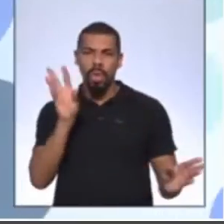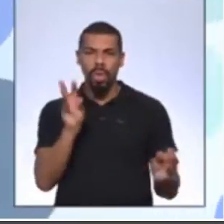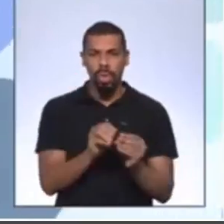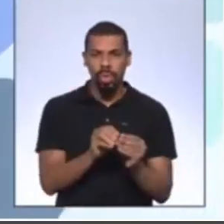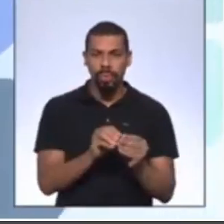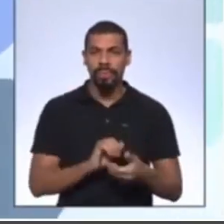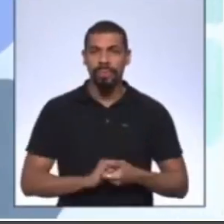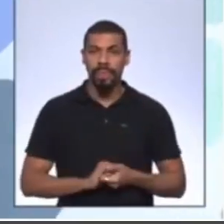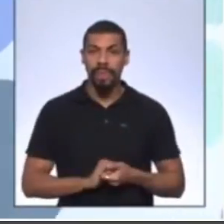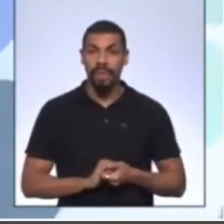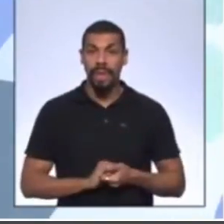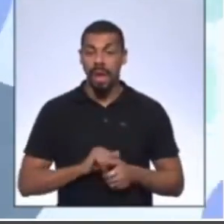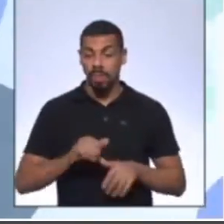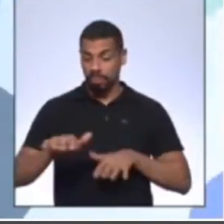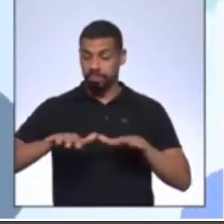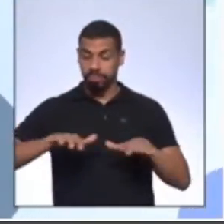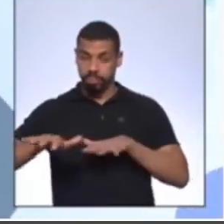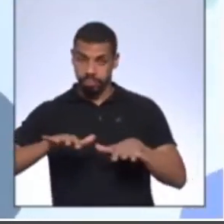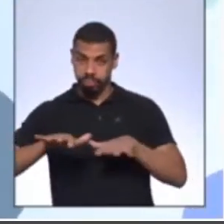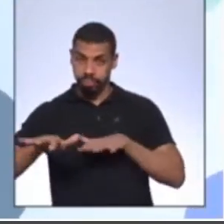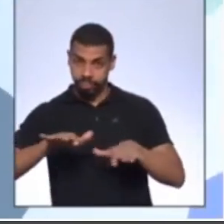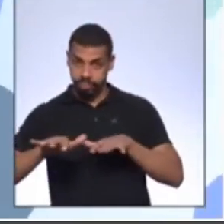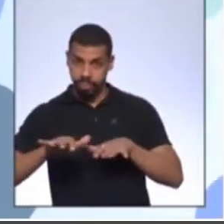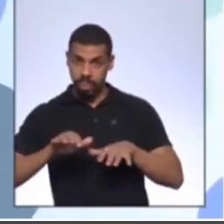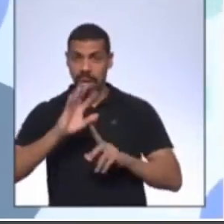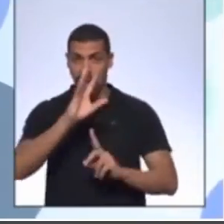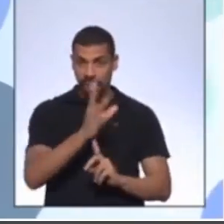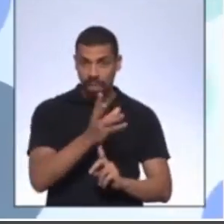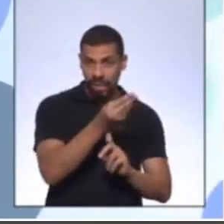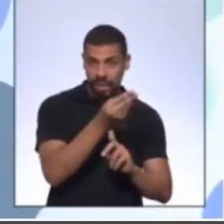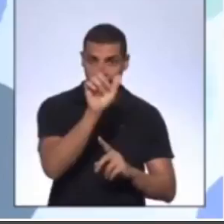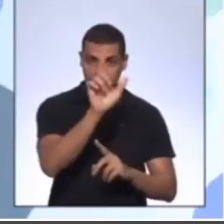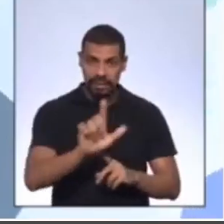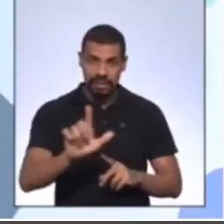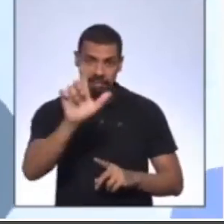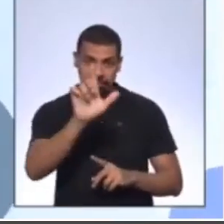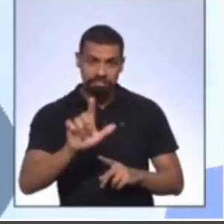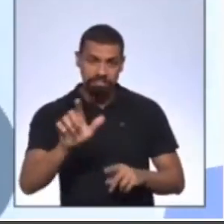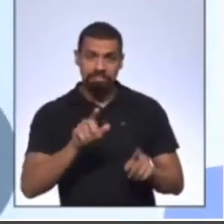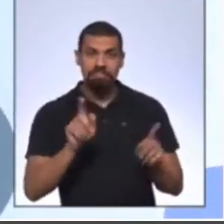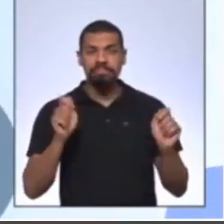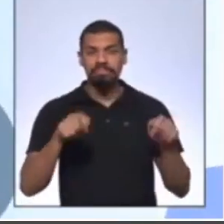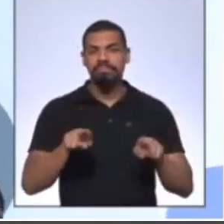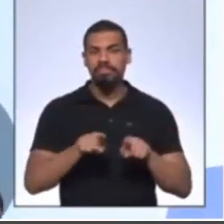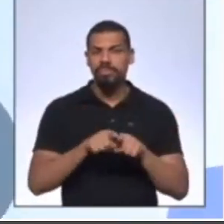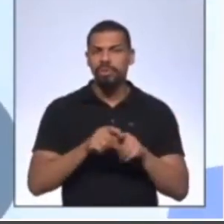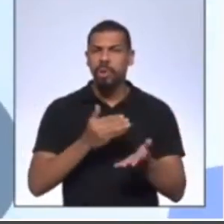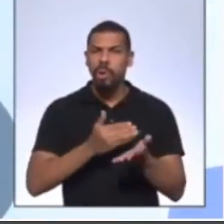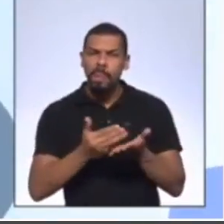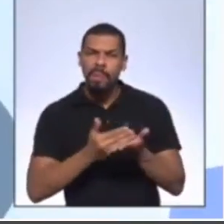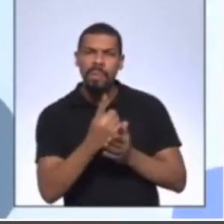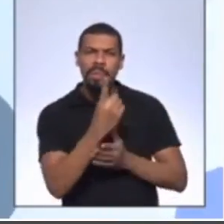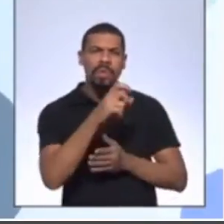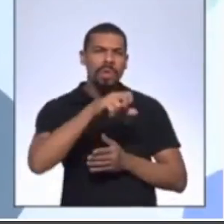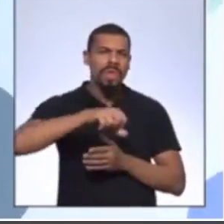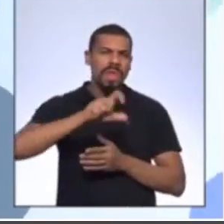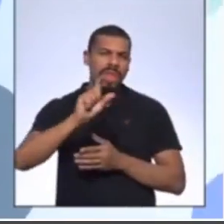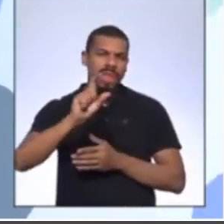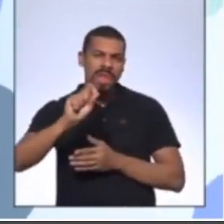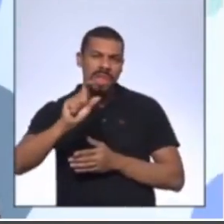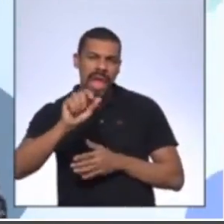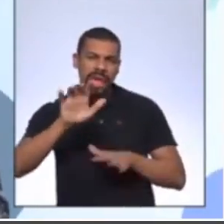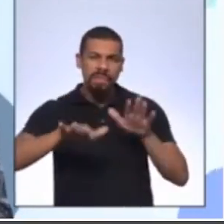o expressionismo e um movimento artístico e literário né aí já no comecinho aí né de 1910 ali né